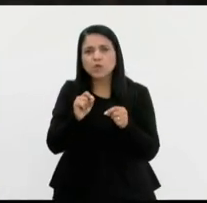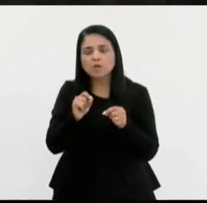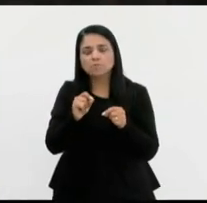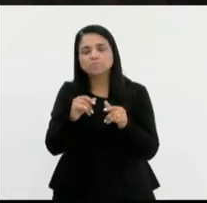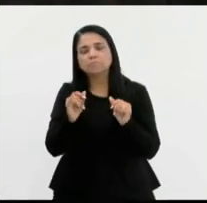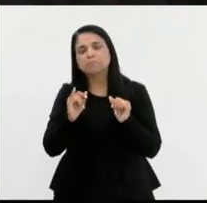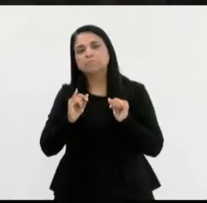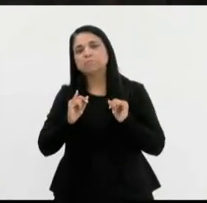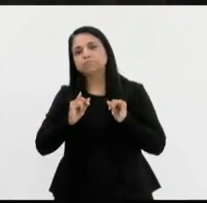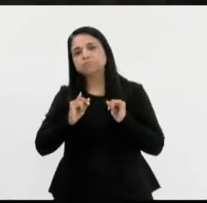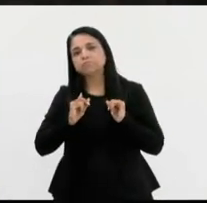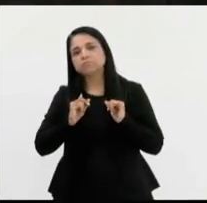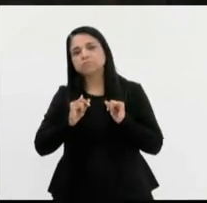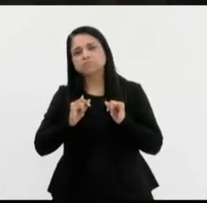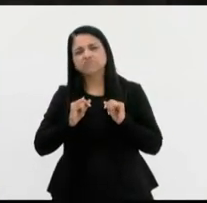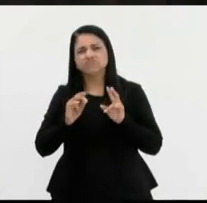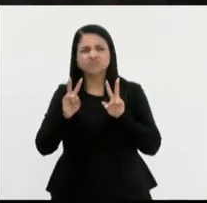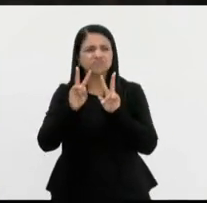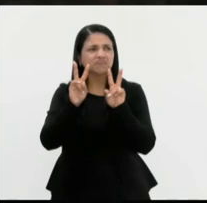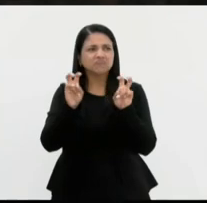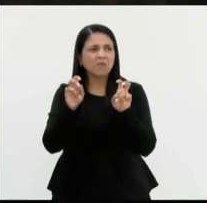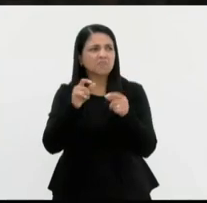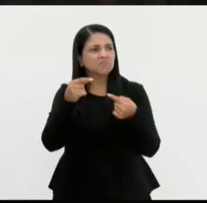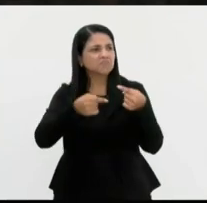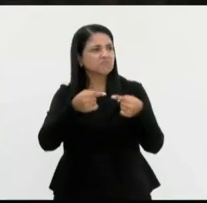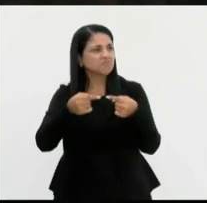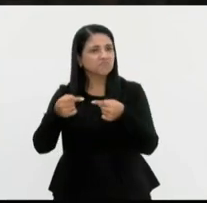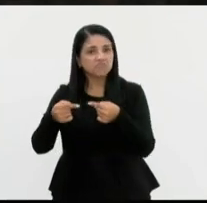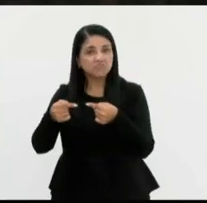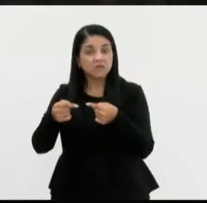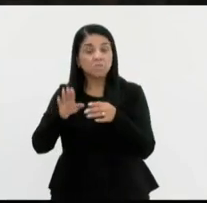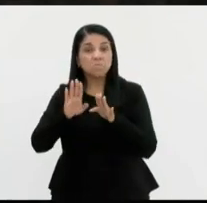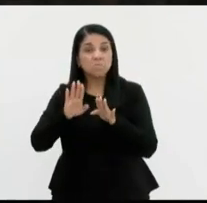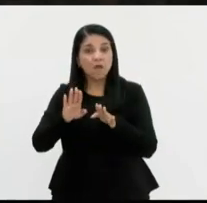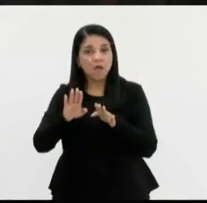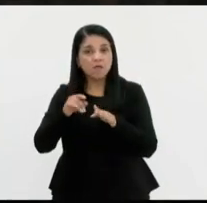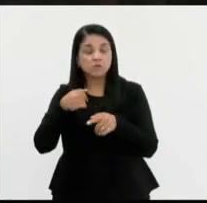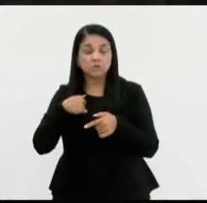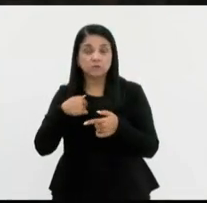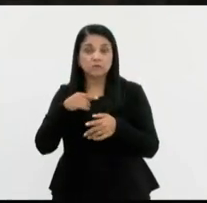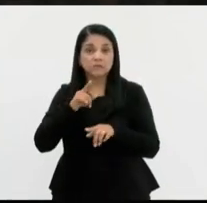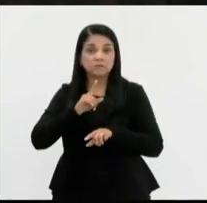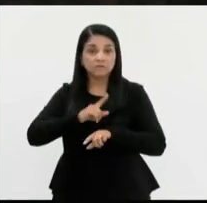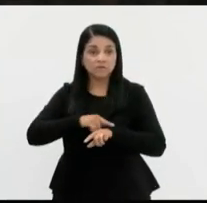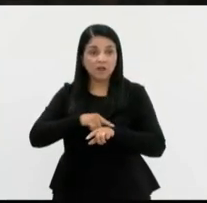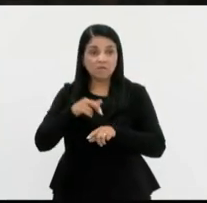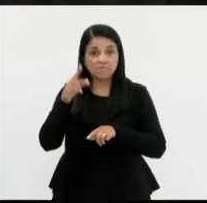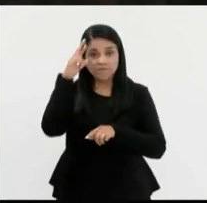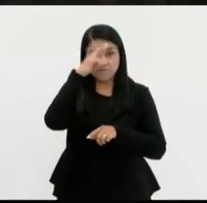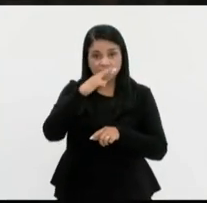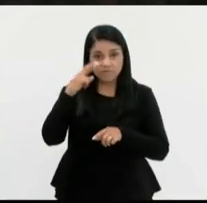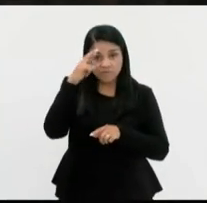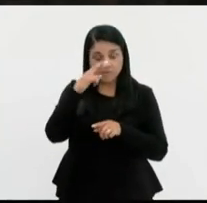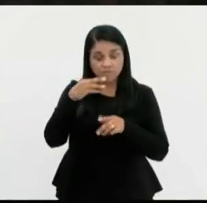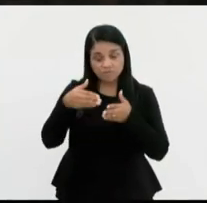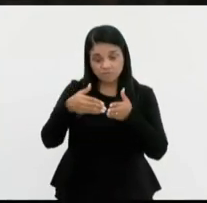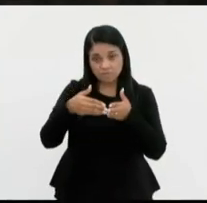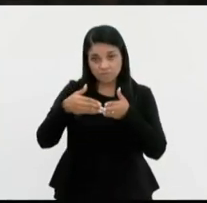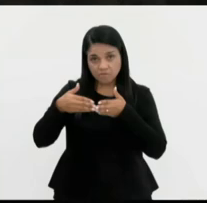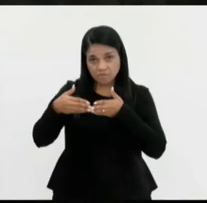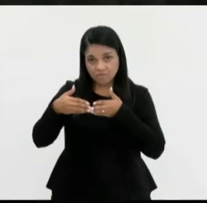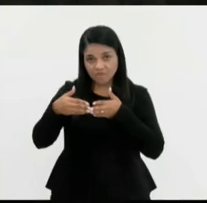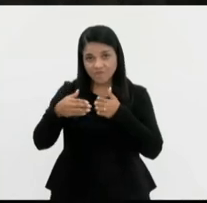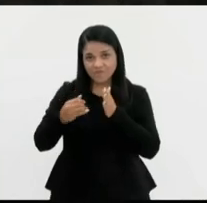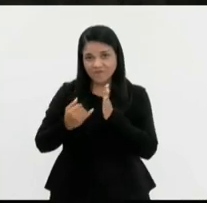sobre esse tema mas quando se trata de benefício fiscal o os